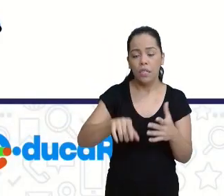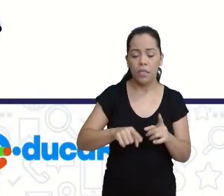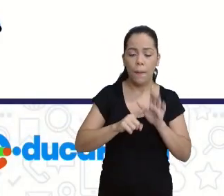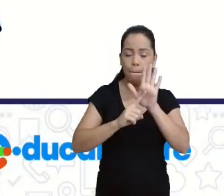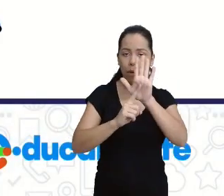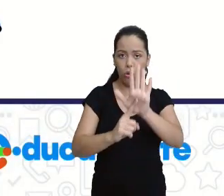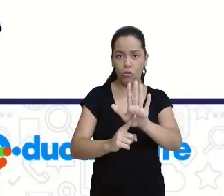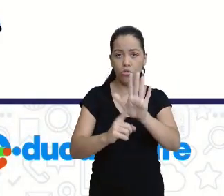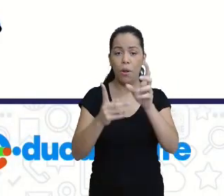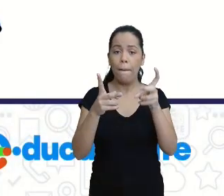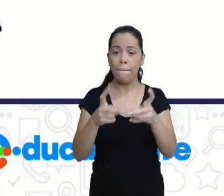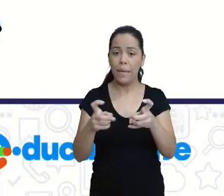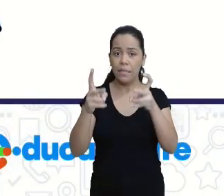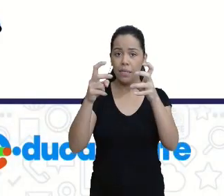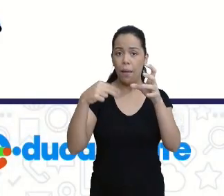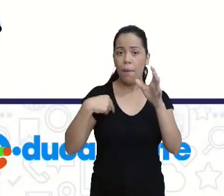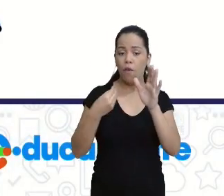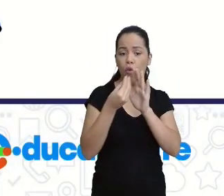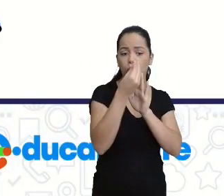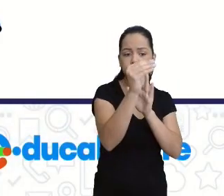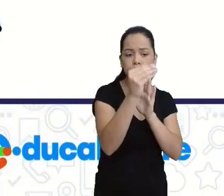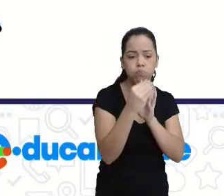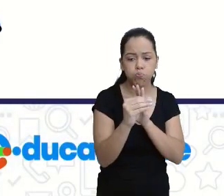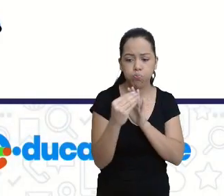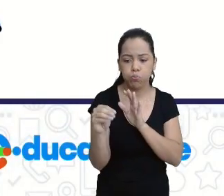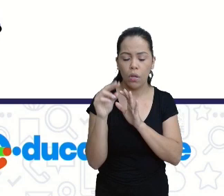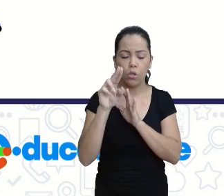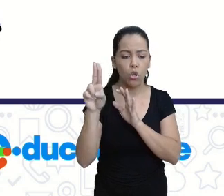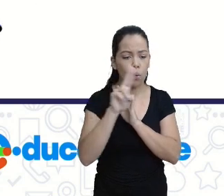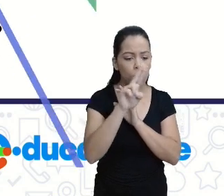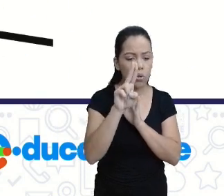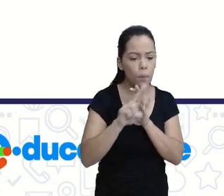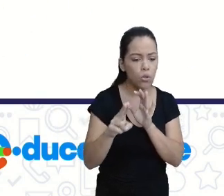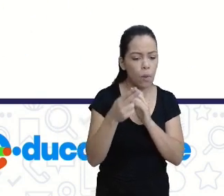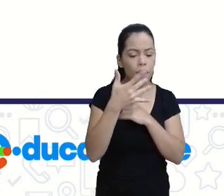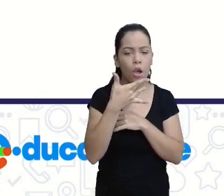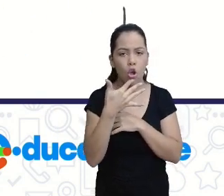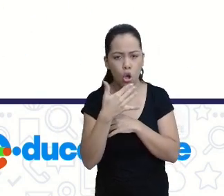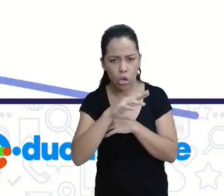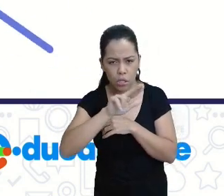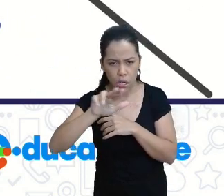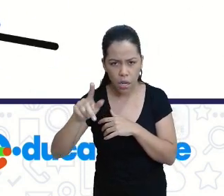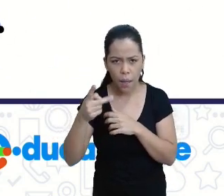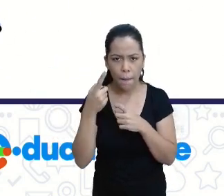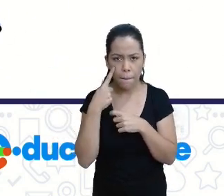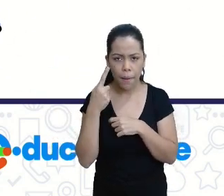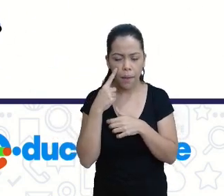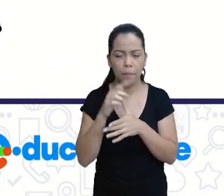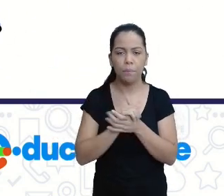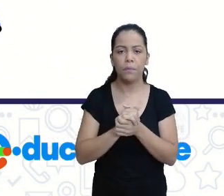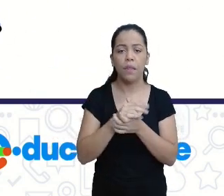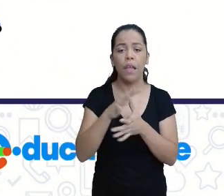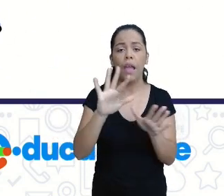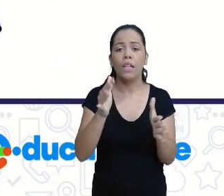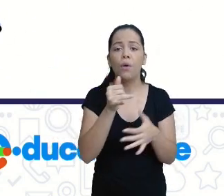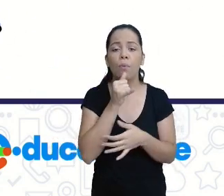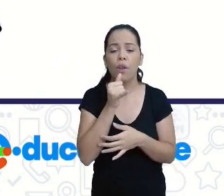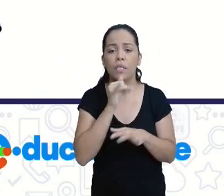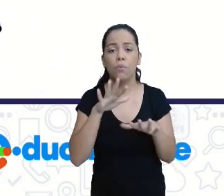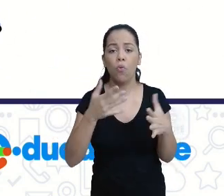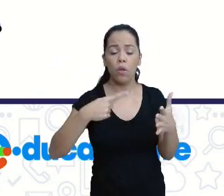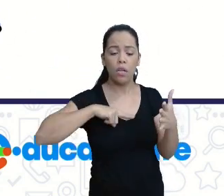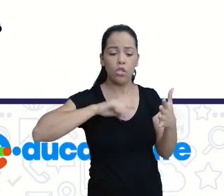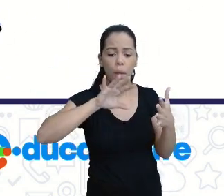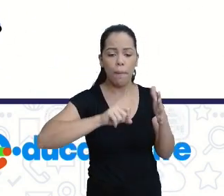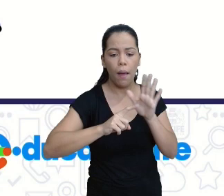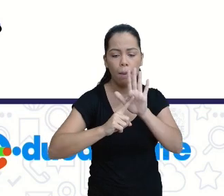nomes a todos esses elementos aí, que estão nessas cores aí, tá certo? Então, por exemplo, quando a gente pega ali,